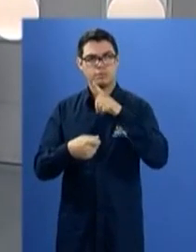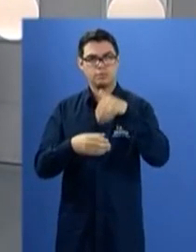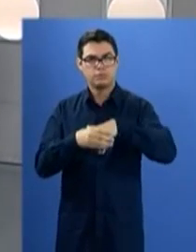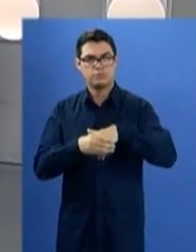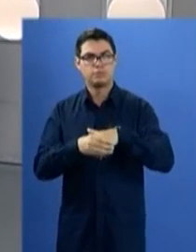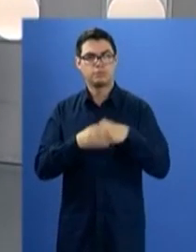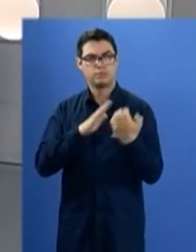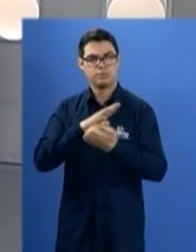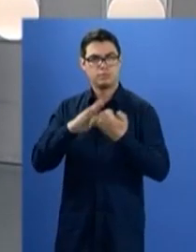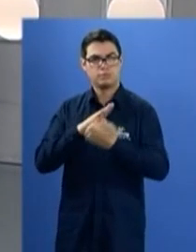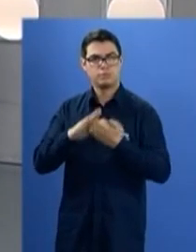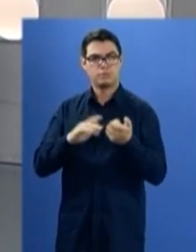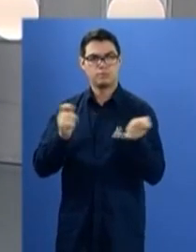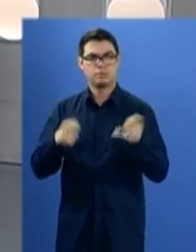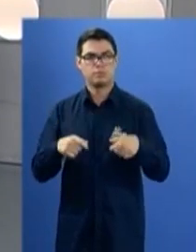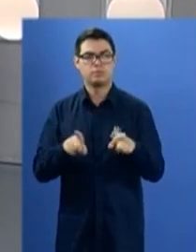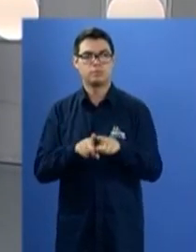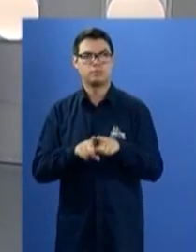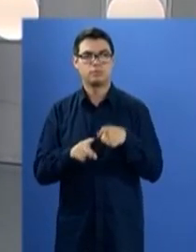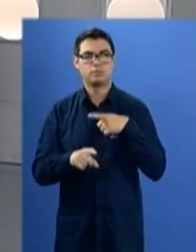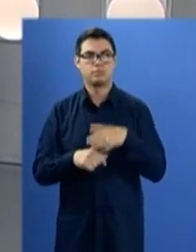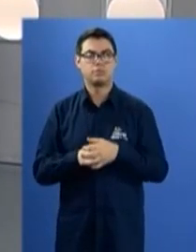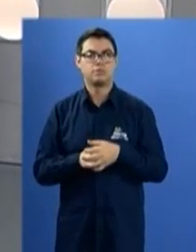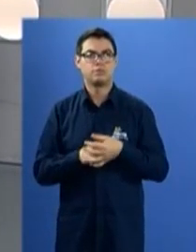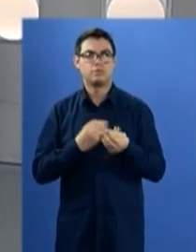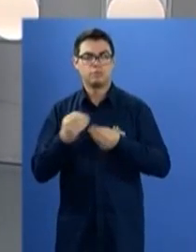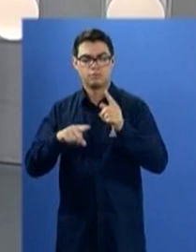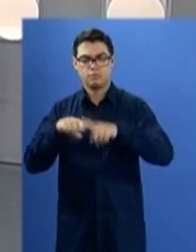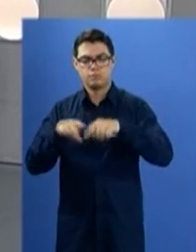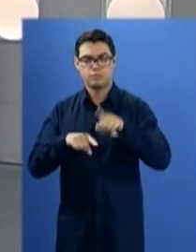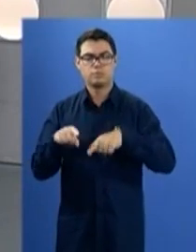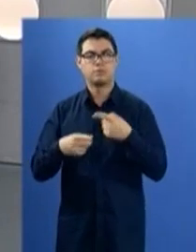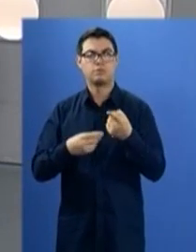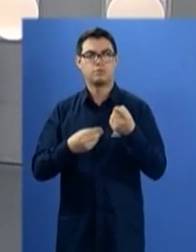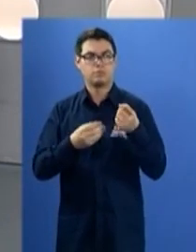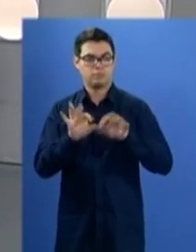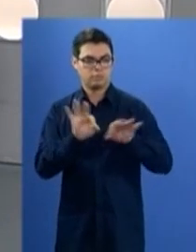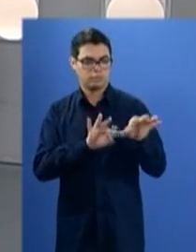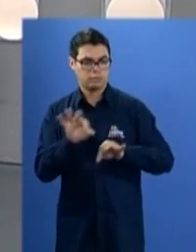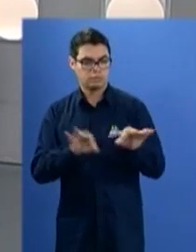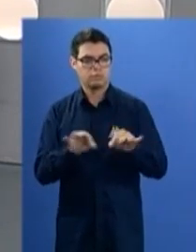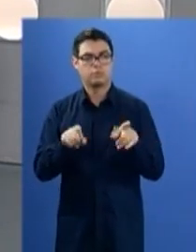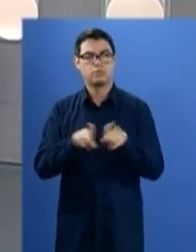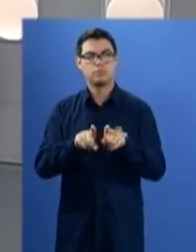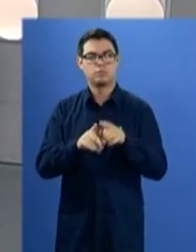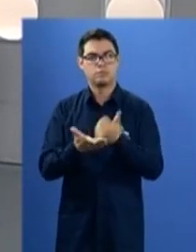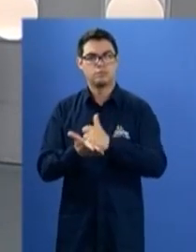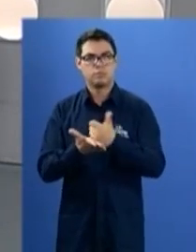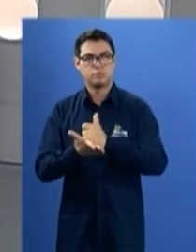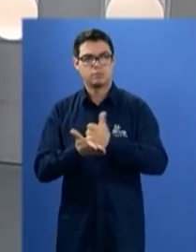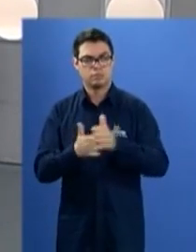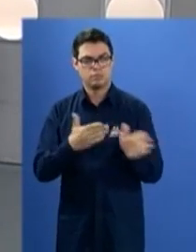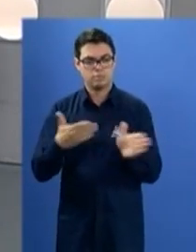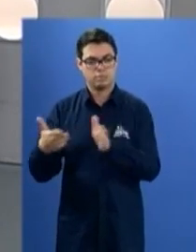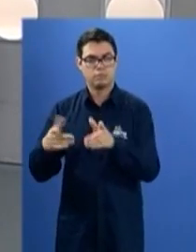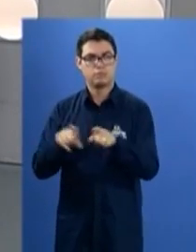da empresa. Seu envolvimento com a produção, com o planejamento e com o controle da